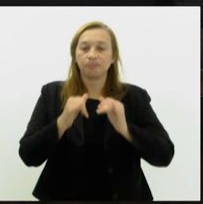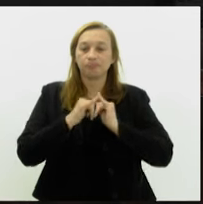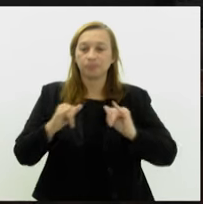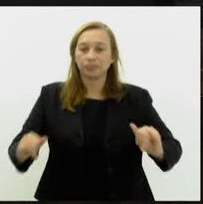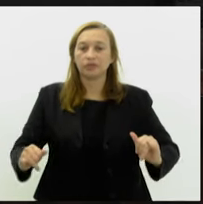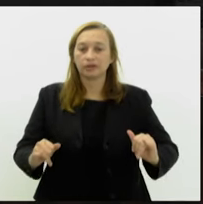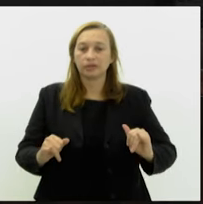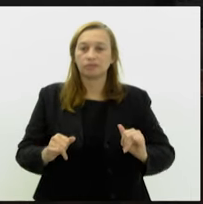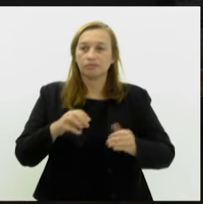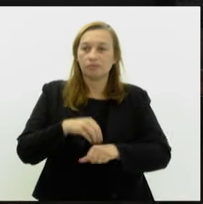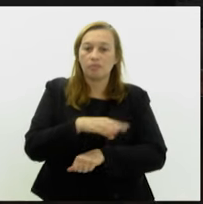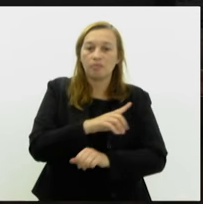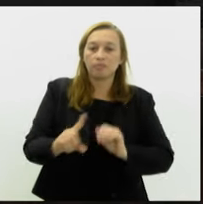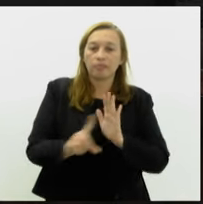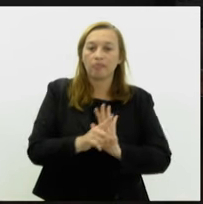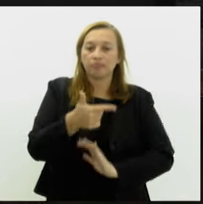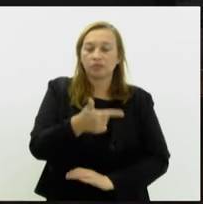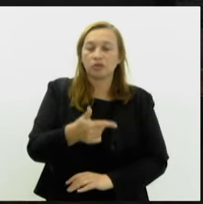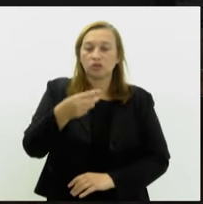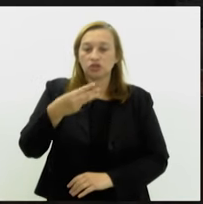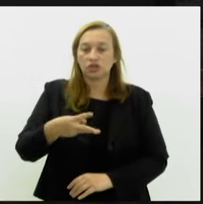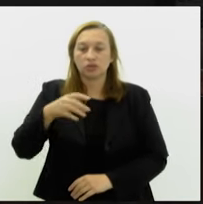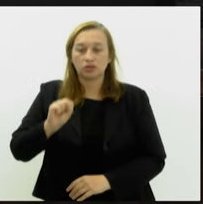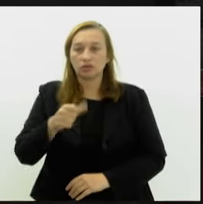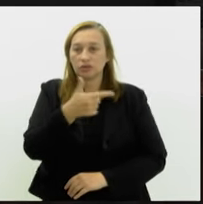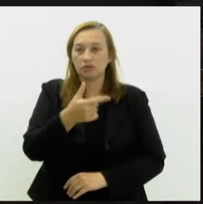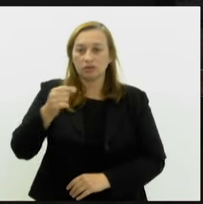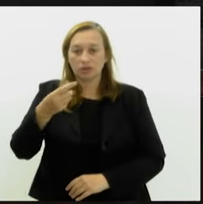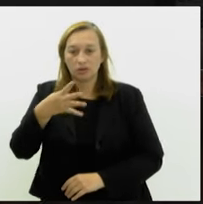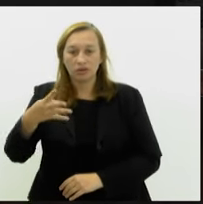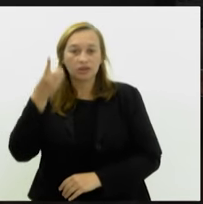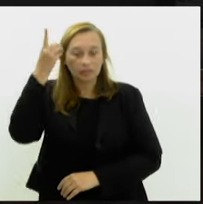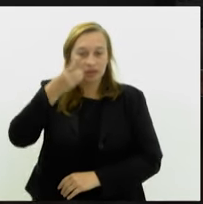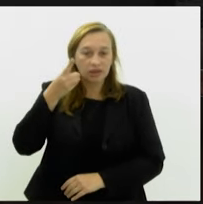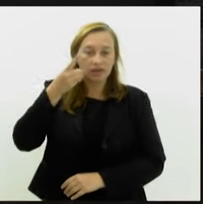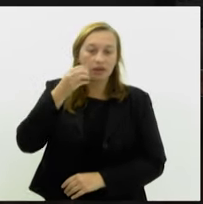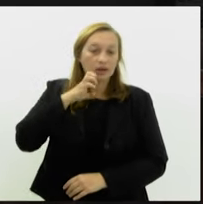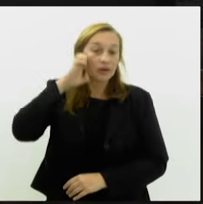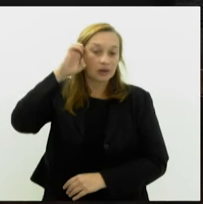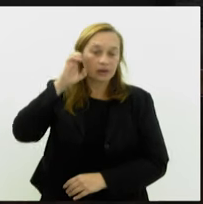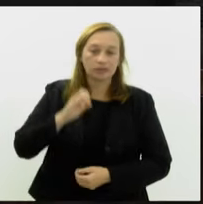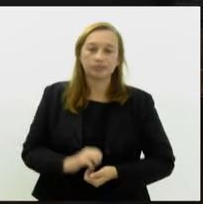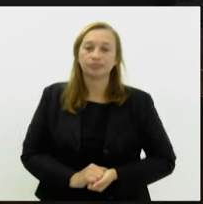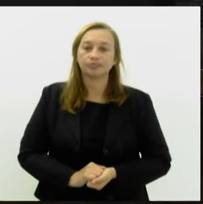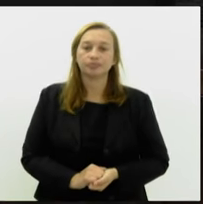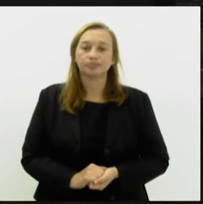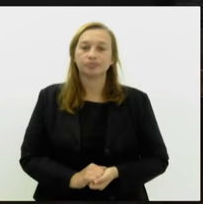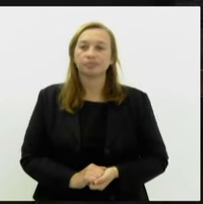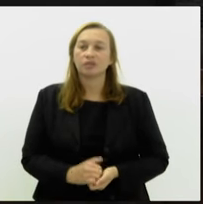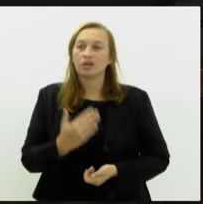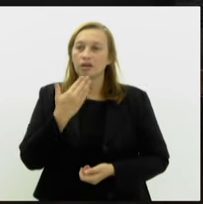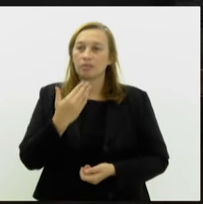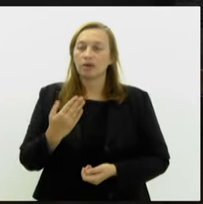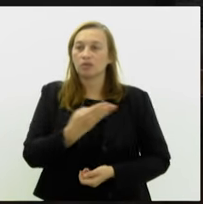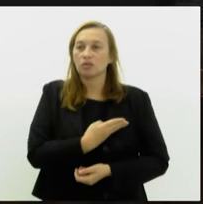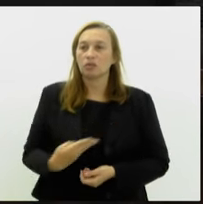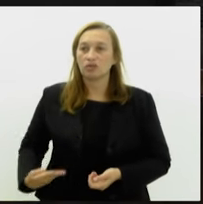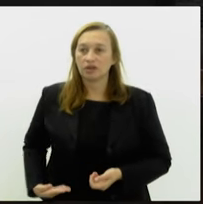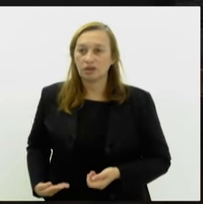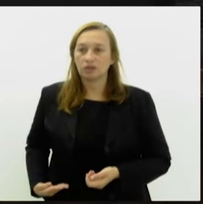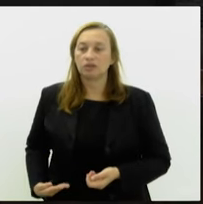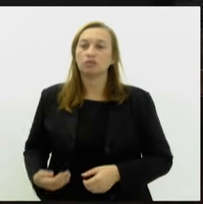Anuncio, indicação legislativa número 23824, de autoria da deputada Élica Takimoto, que solicita ao excelentíssimo